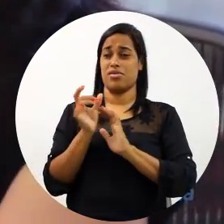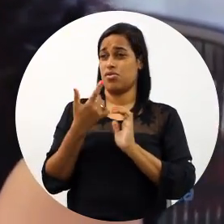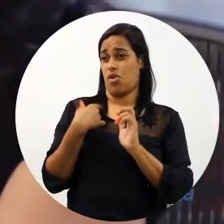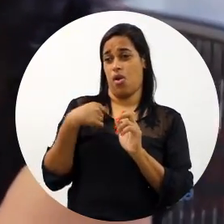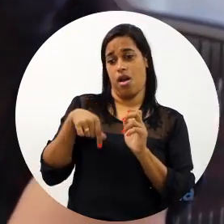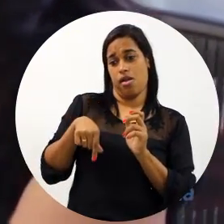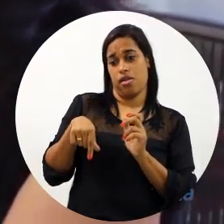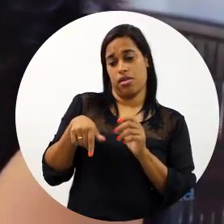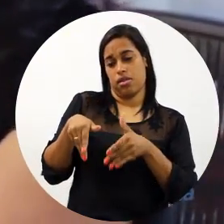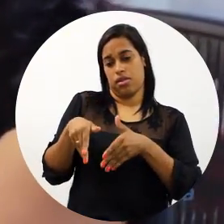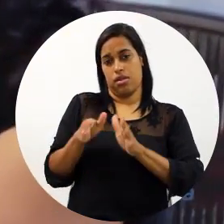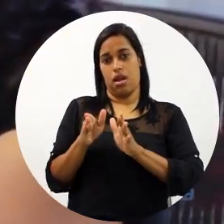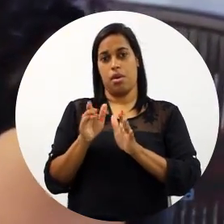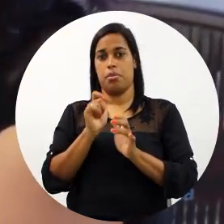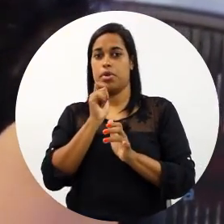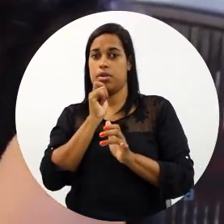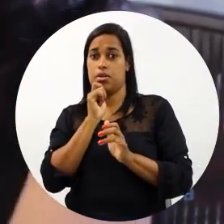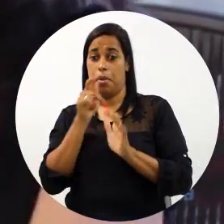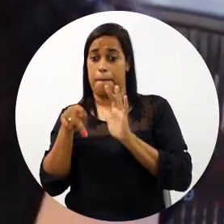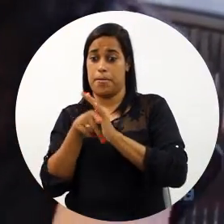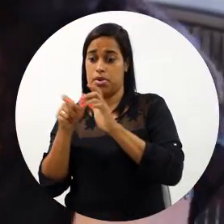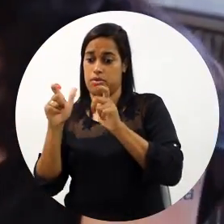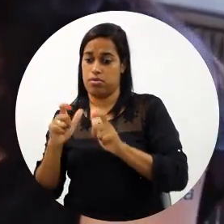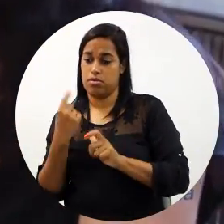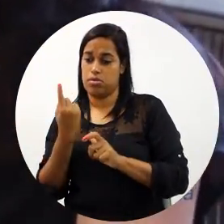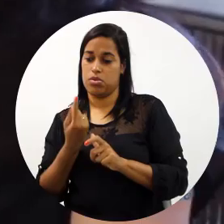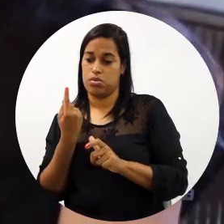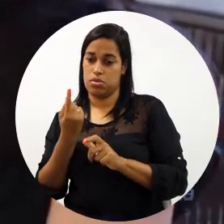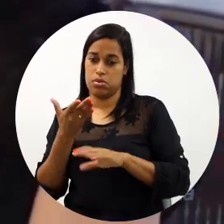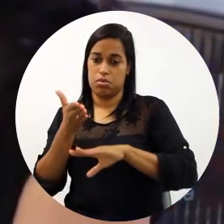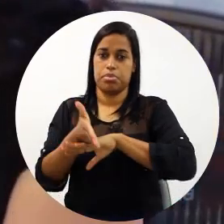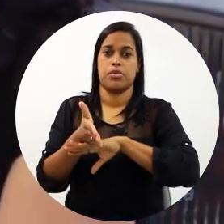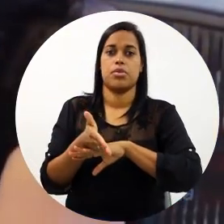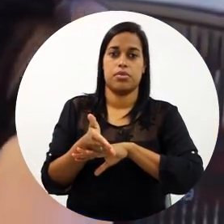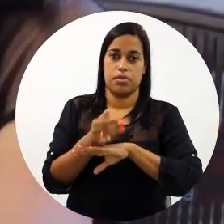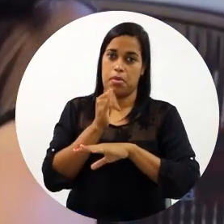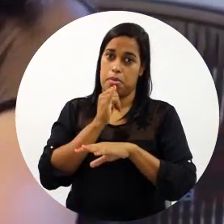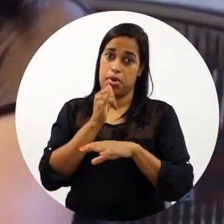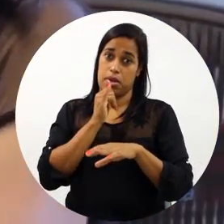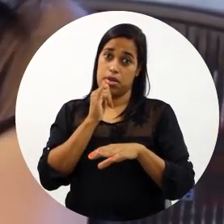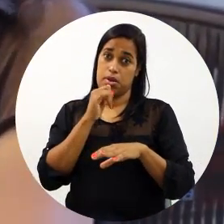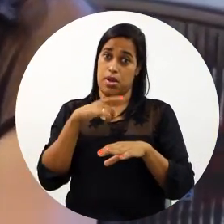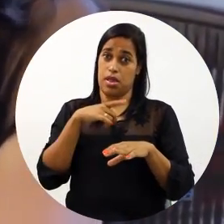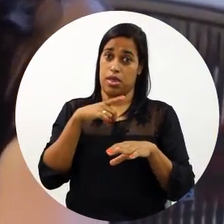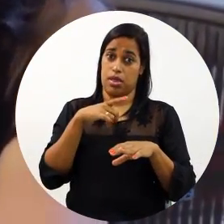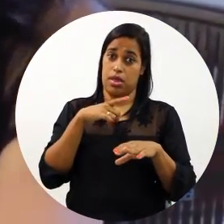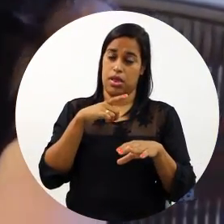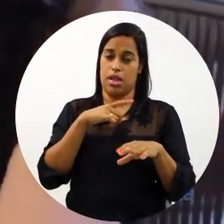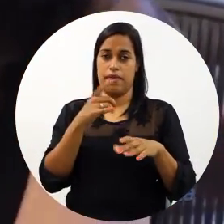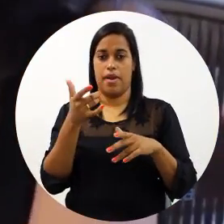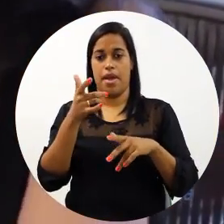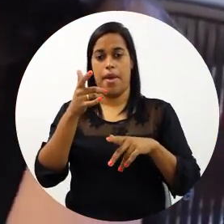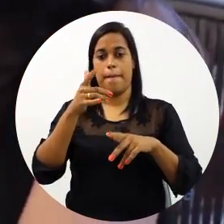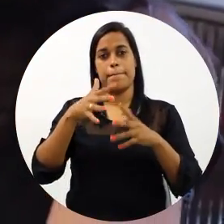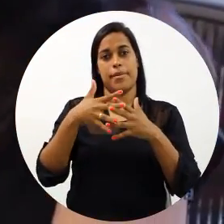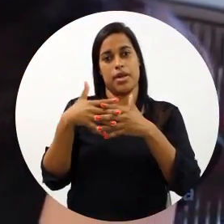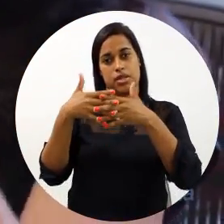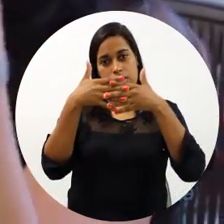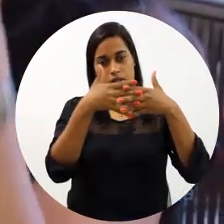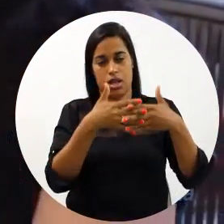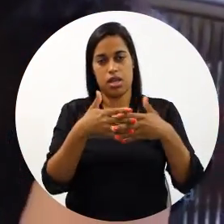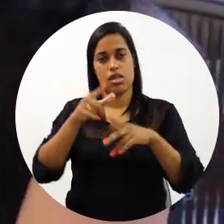em determinada área da empresa, não ultrapassar, de, por exemplo, quando estiver manuseando uma empilhadeira, tem que